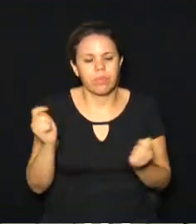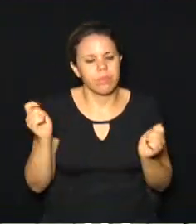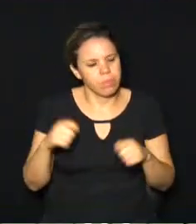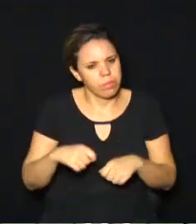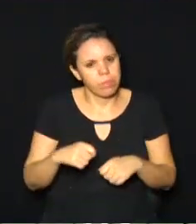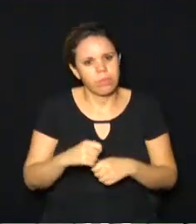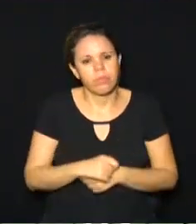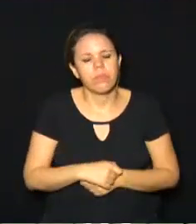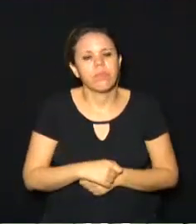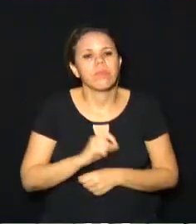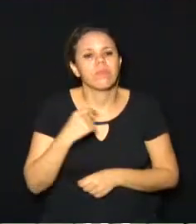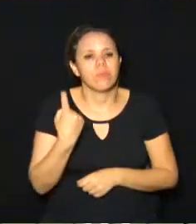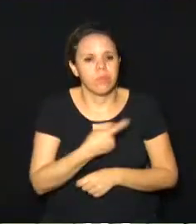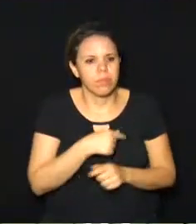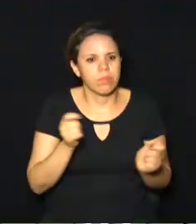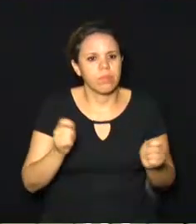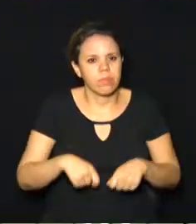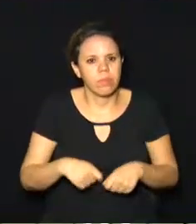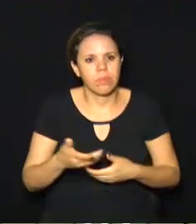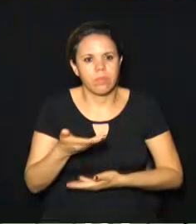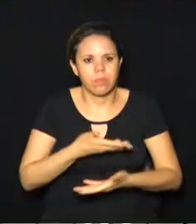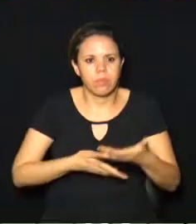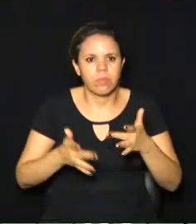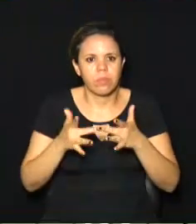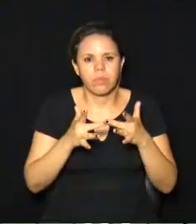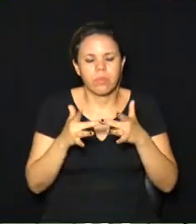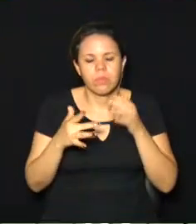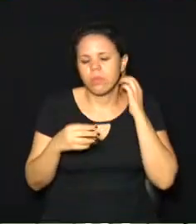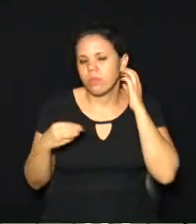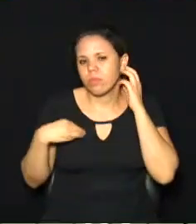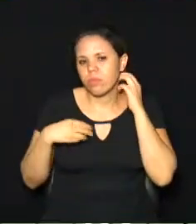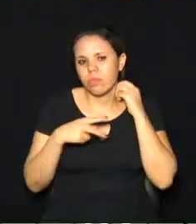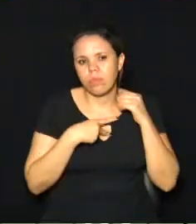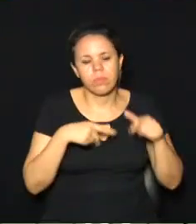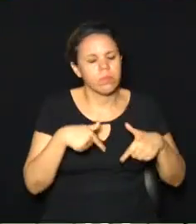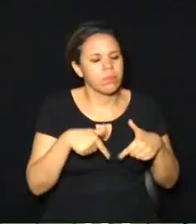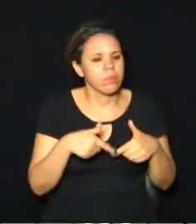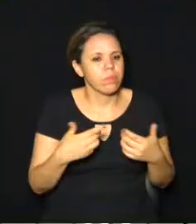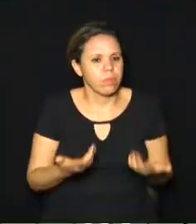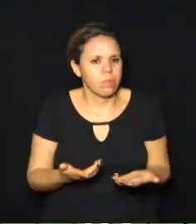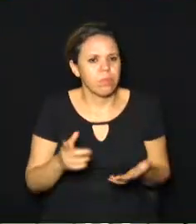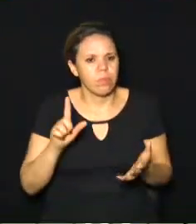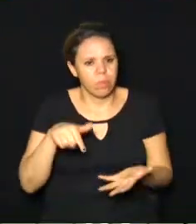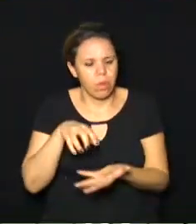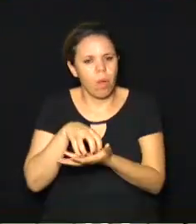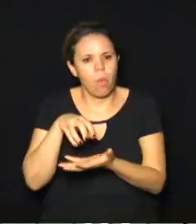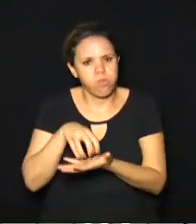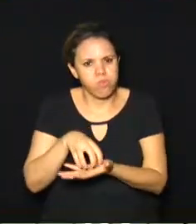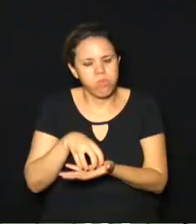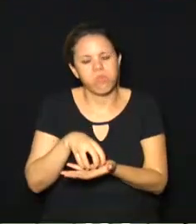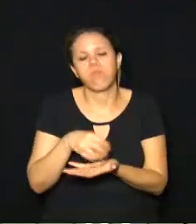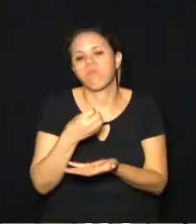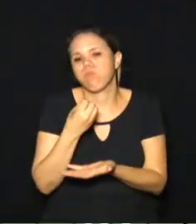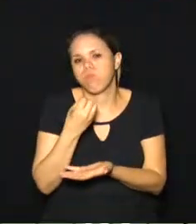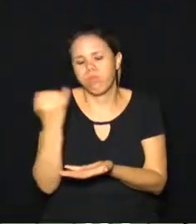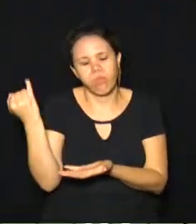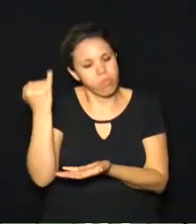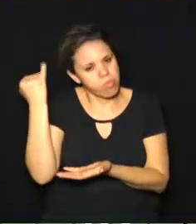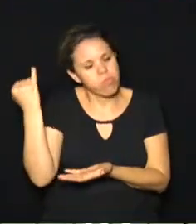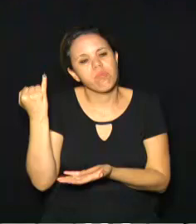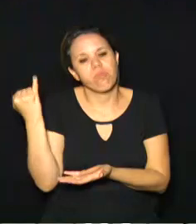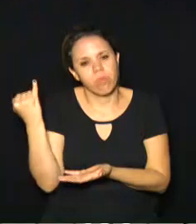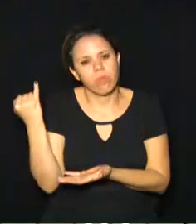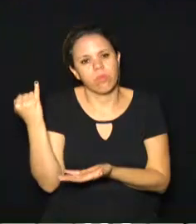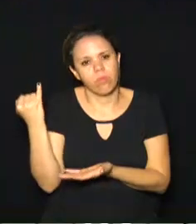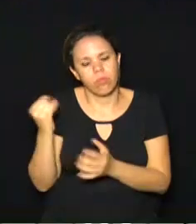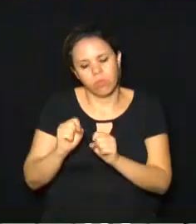possível, e para que a gente possa estabelecer essa relação direta com o Ministério Público do Trabalho, que tem sido um órgão, um instrumento muito importante